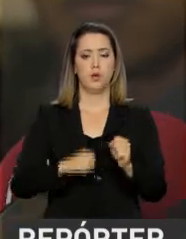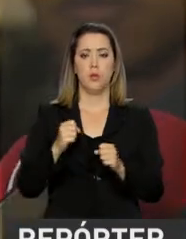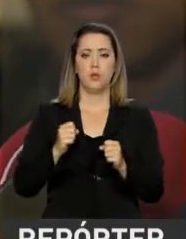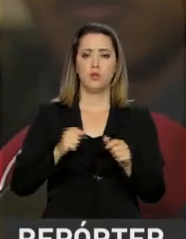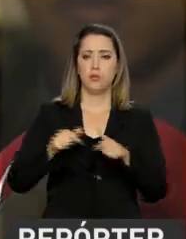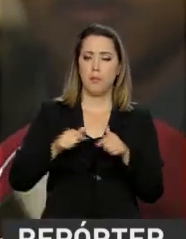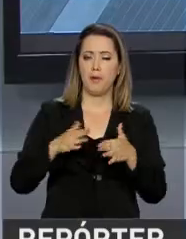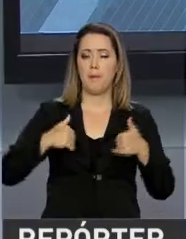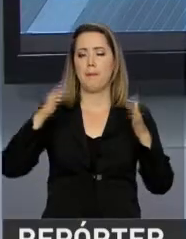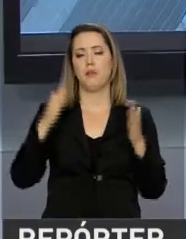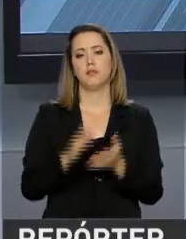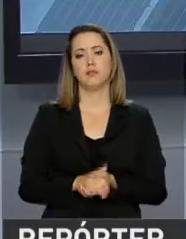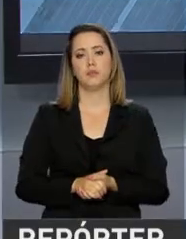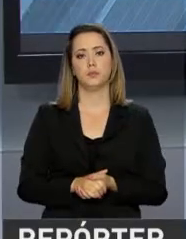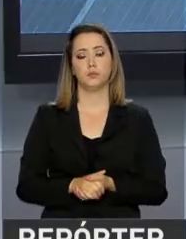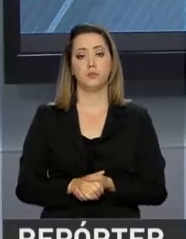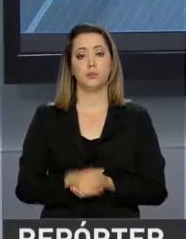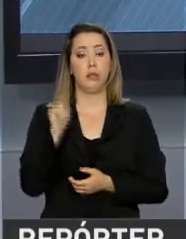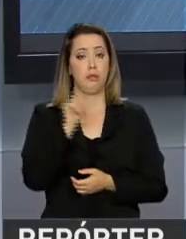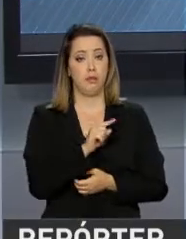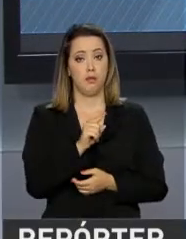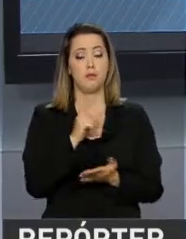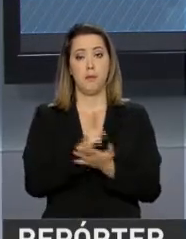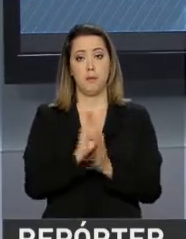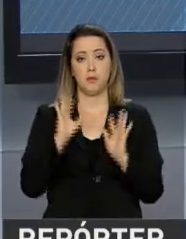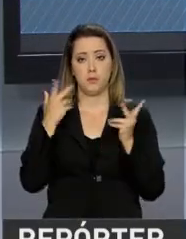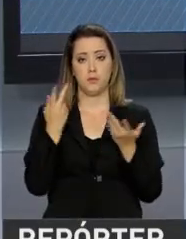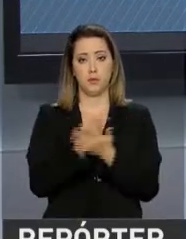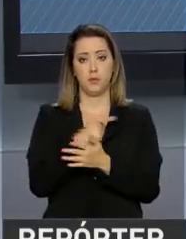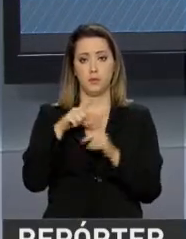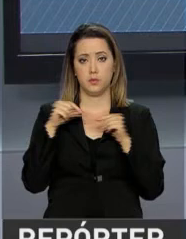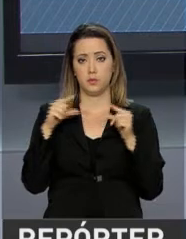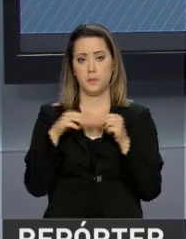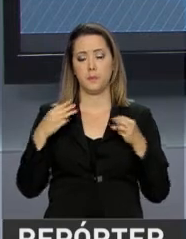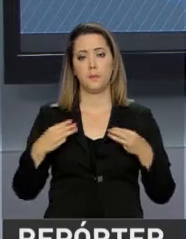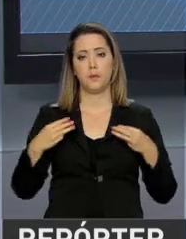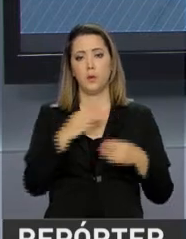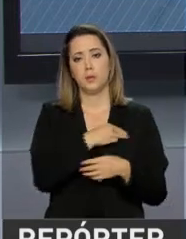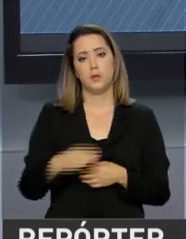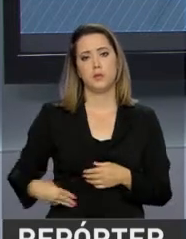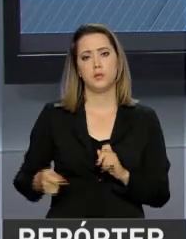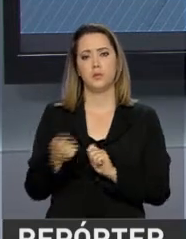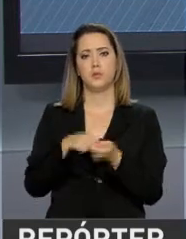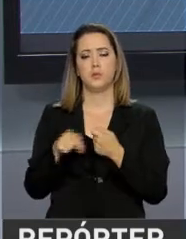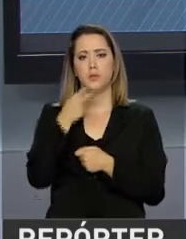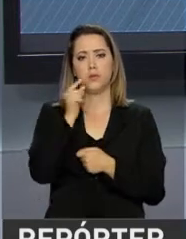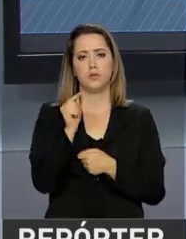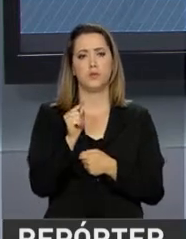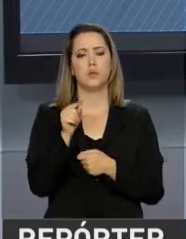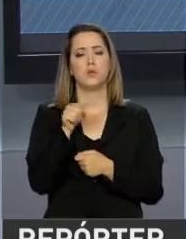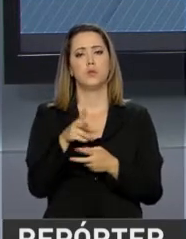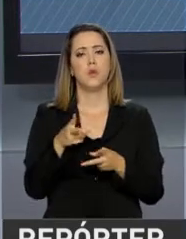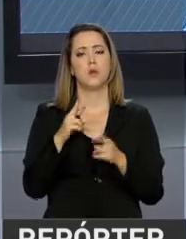mais e melhor ainda nesse evento realizado em brasília o ministro da fazenda e henrique meirelles falou sobre a